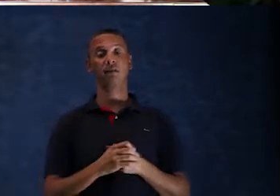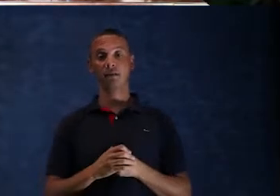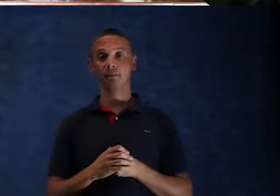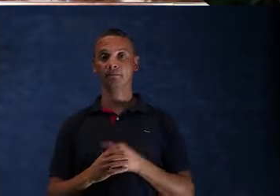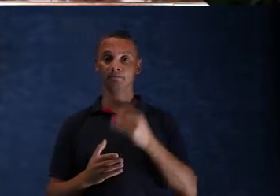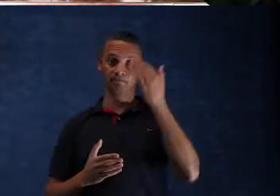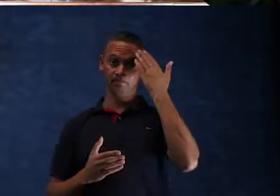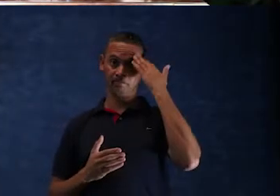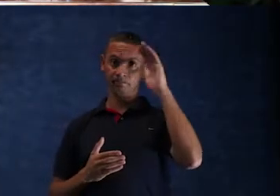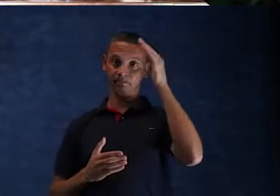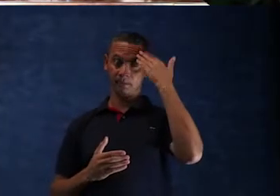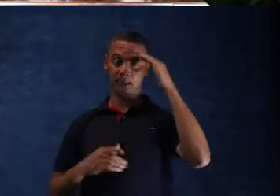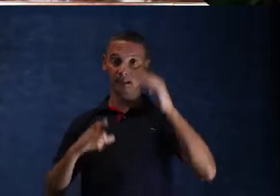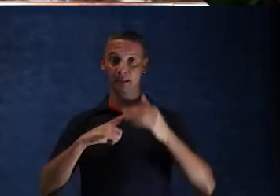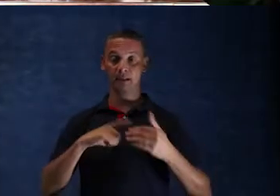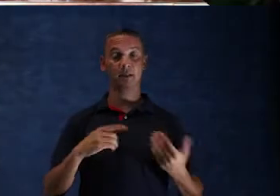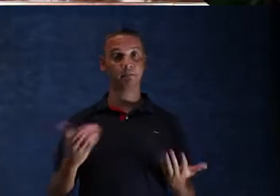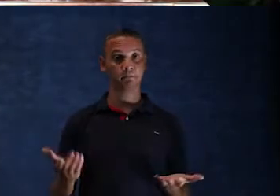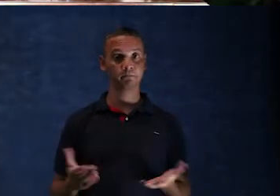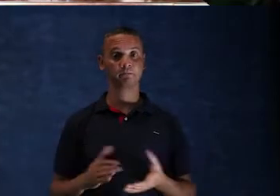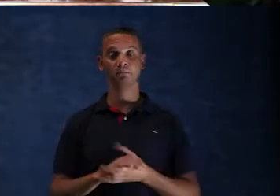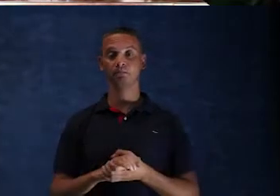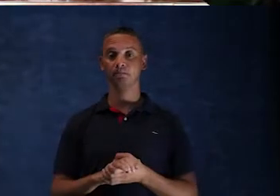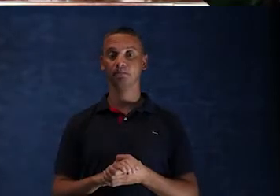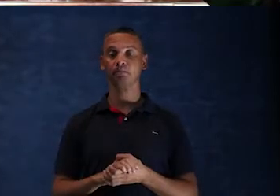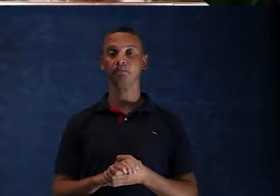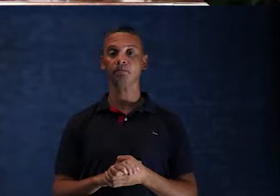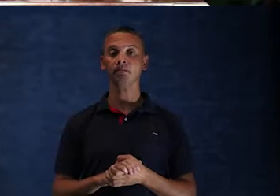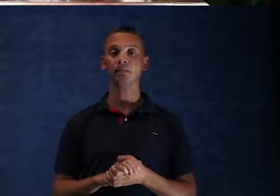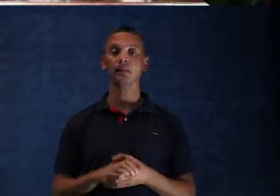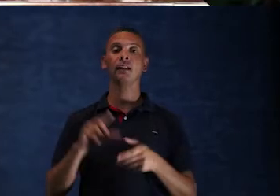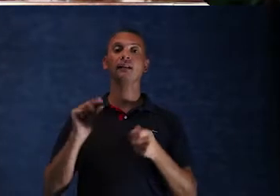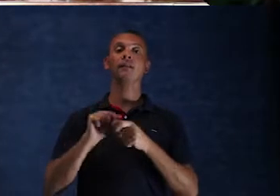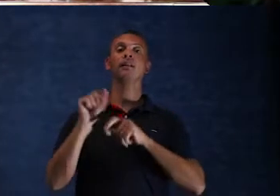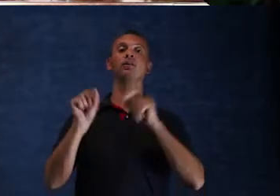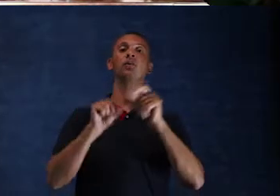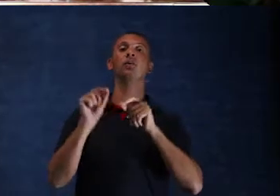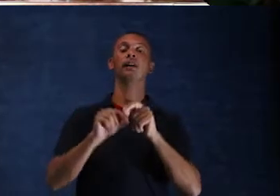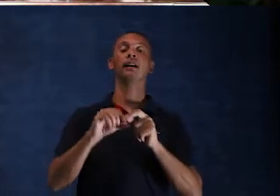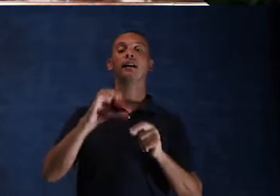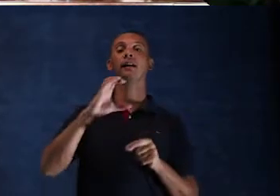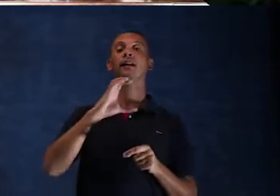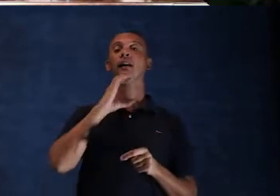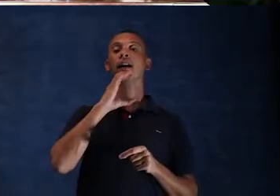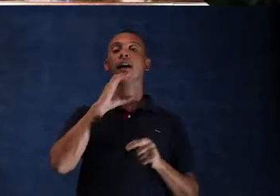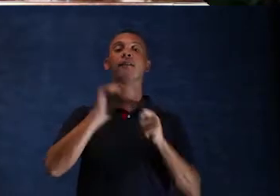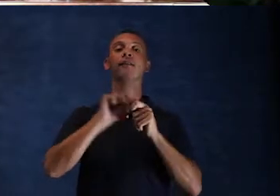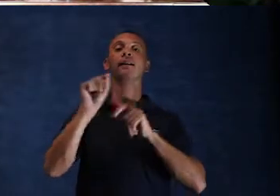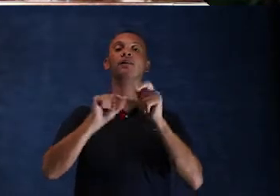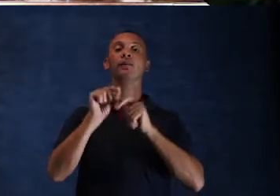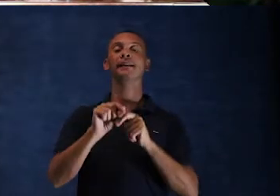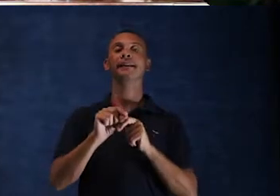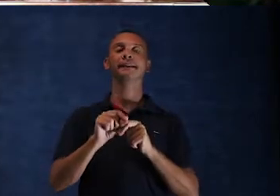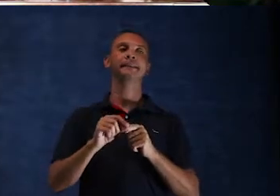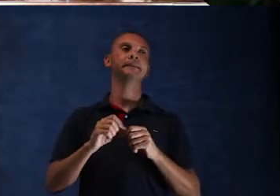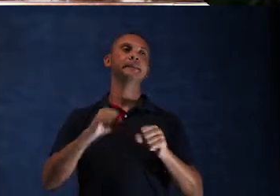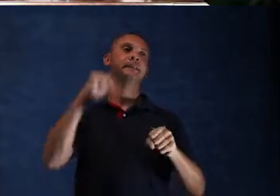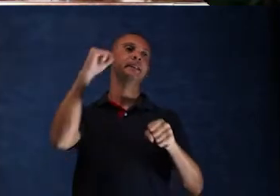gente sempre diga isso. E o que faz o tonto do Caim? Funda uma